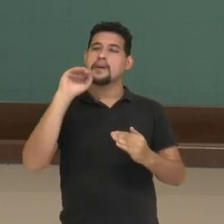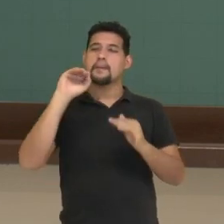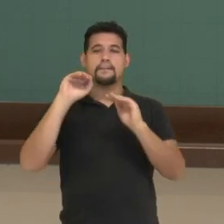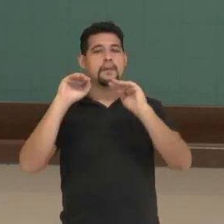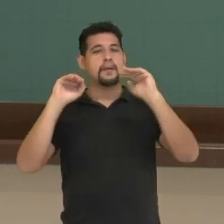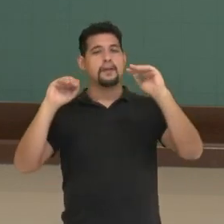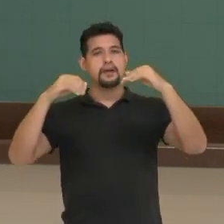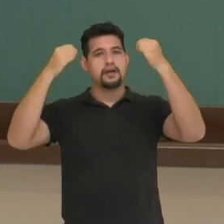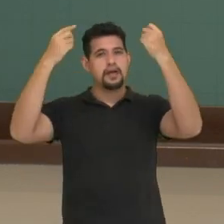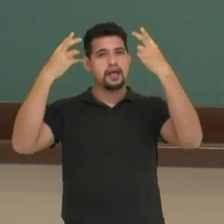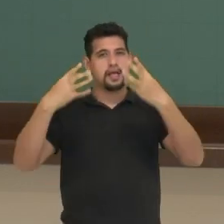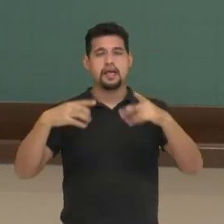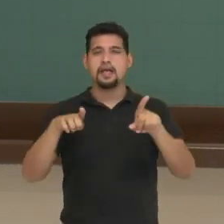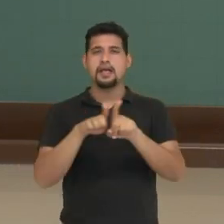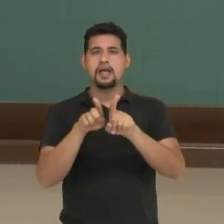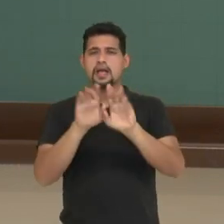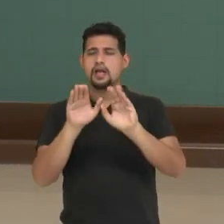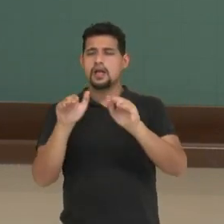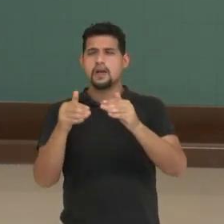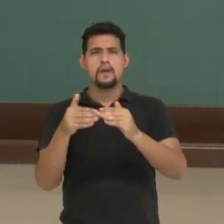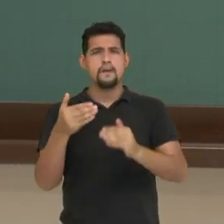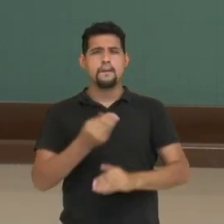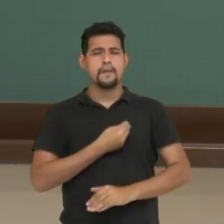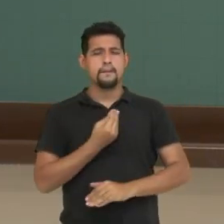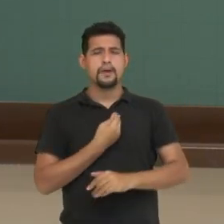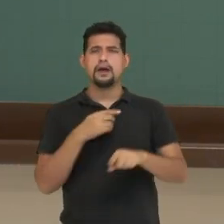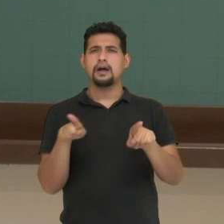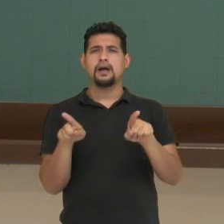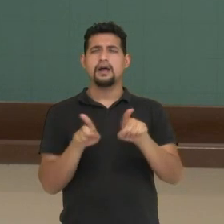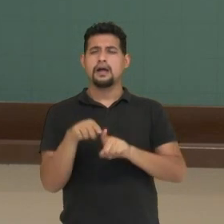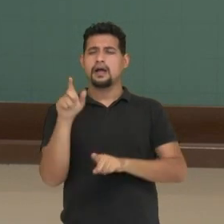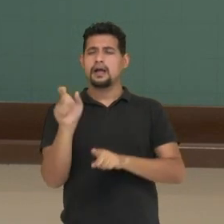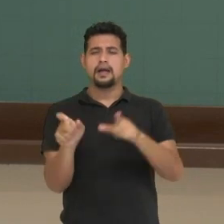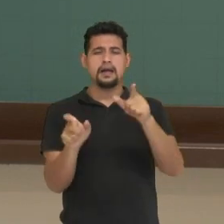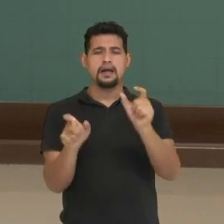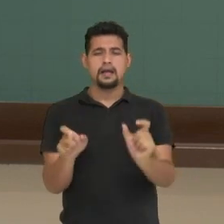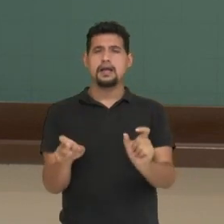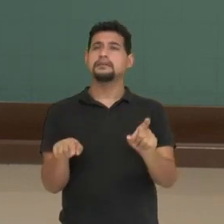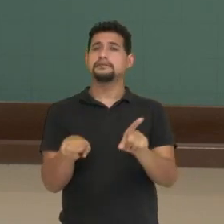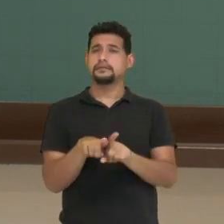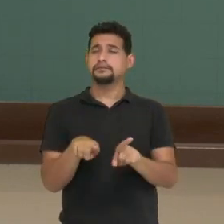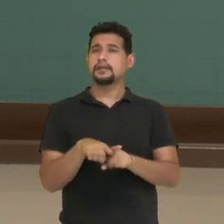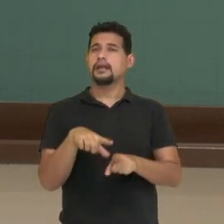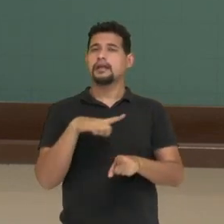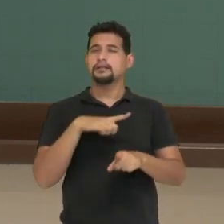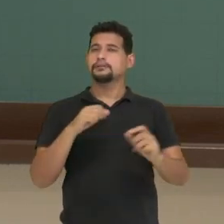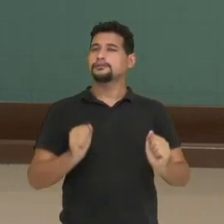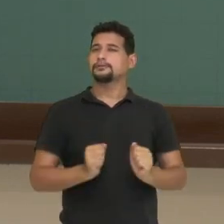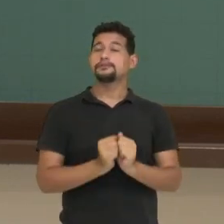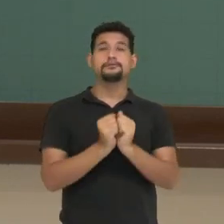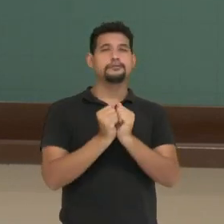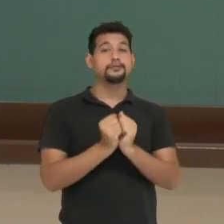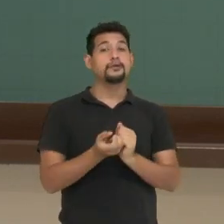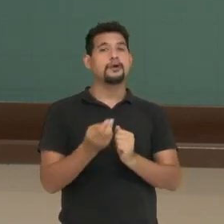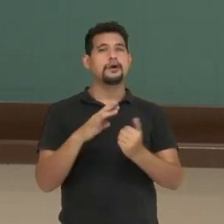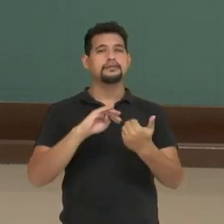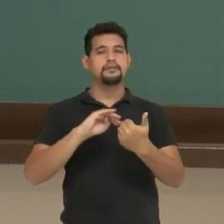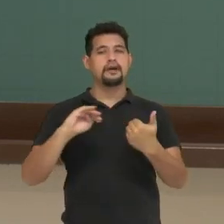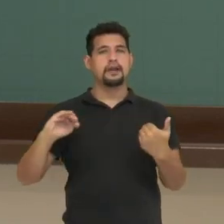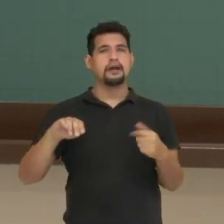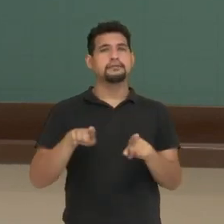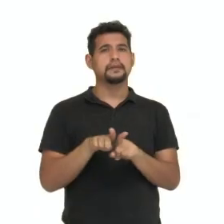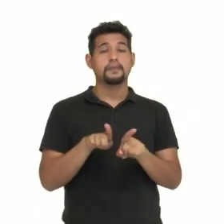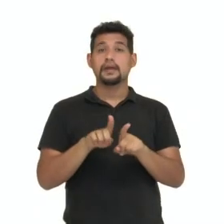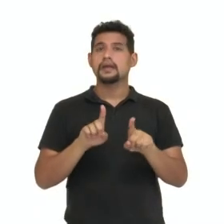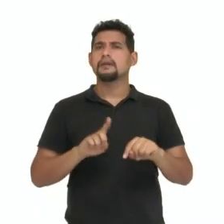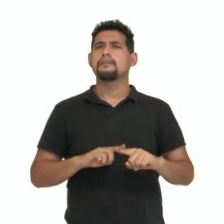aparecer ali os grupos de seres vivos e características que vão juntá-los ou separá-los, ok?